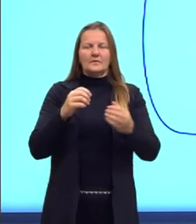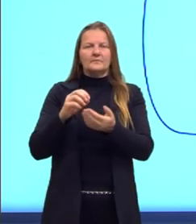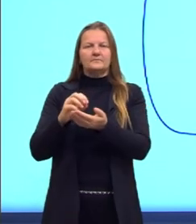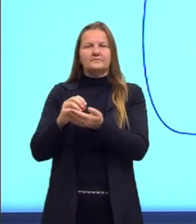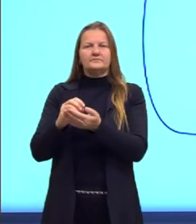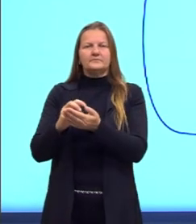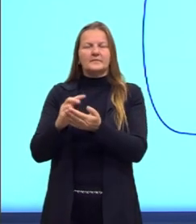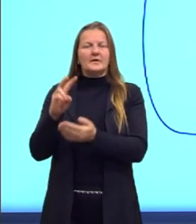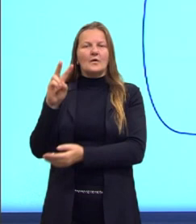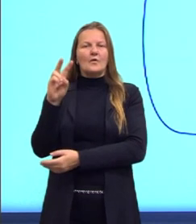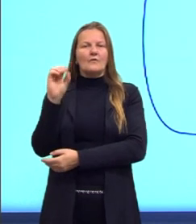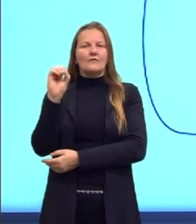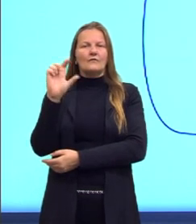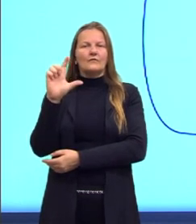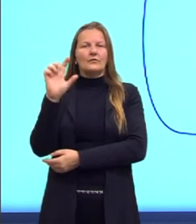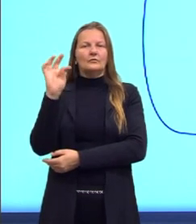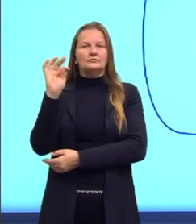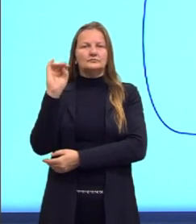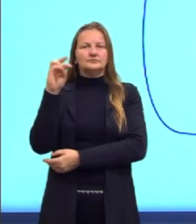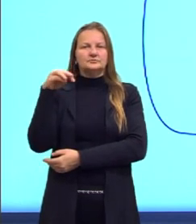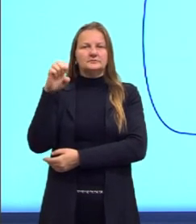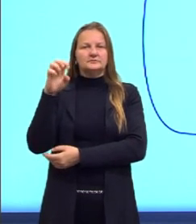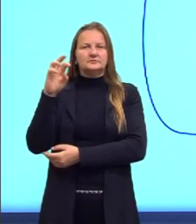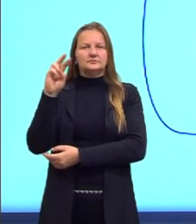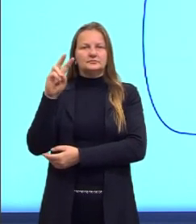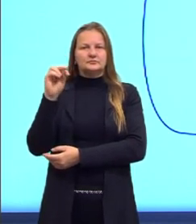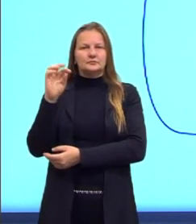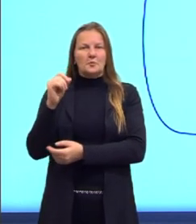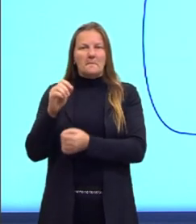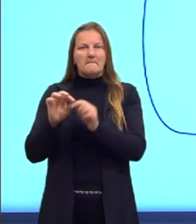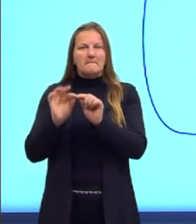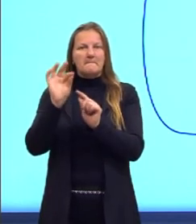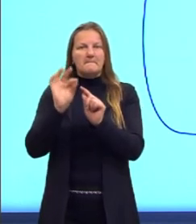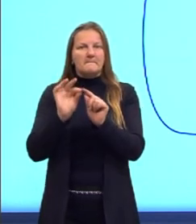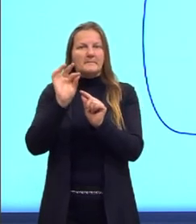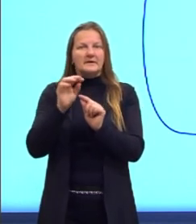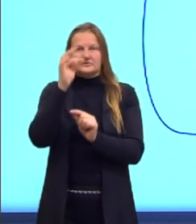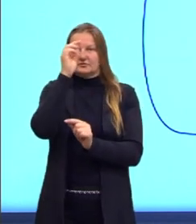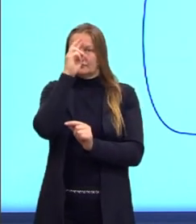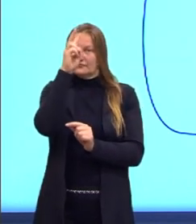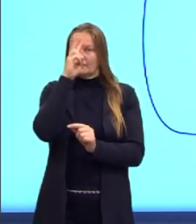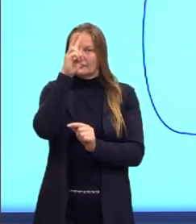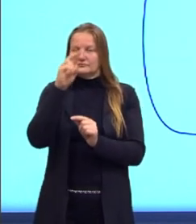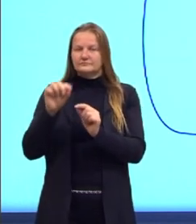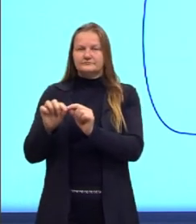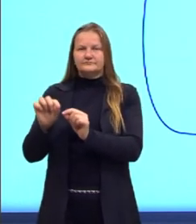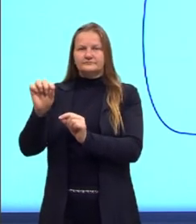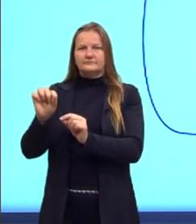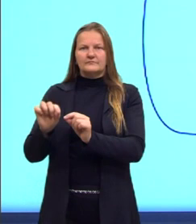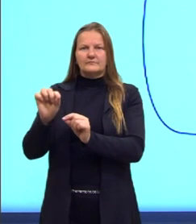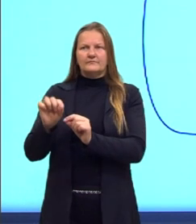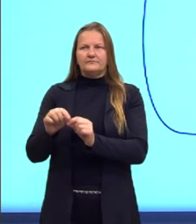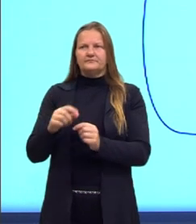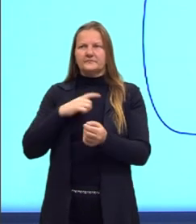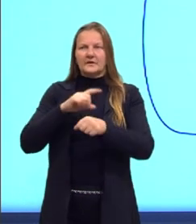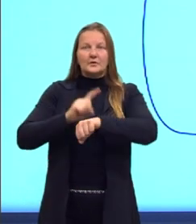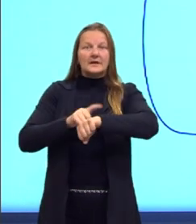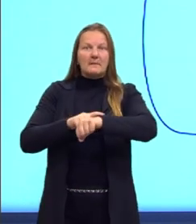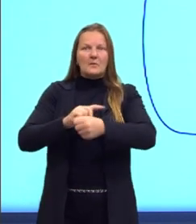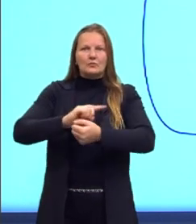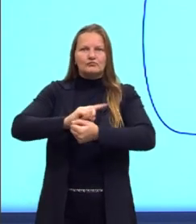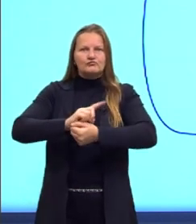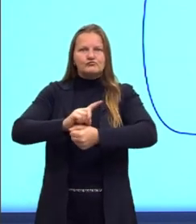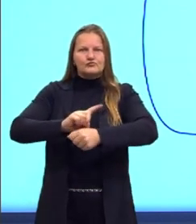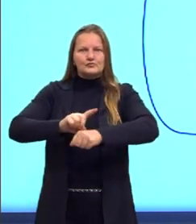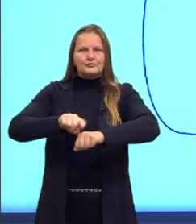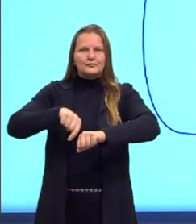um voltímetro que a gente já vai ver melhor né O que que é um multímetro e aqui a gente tem um cronômetro mas acho que eles